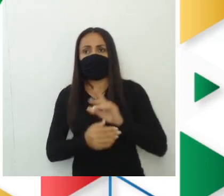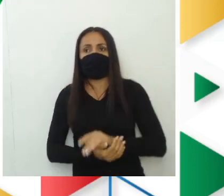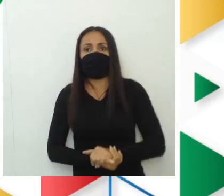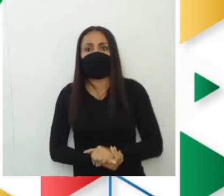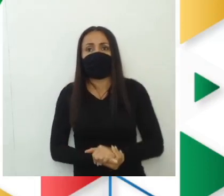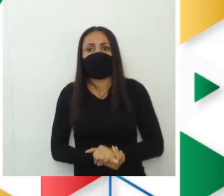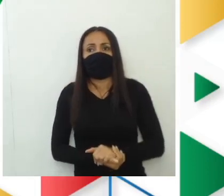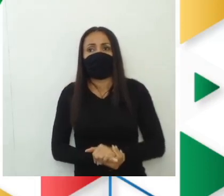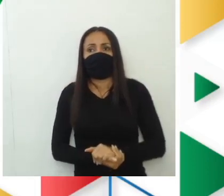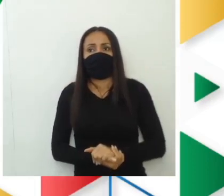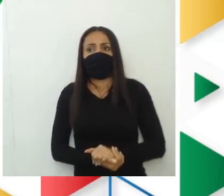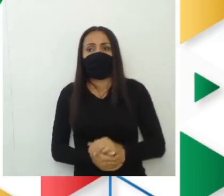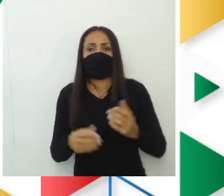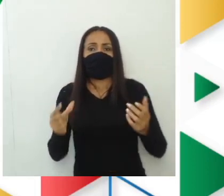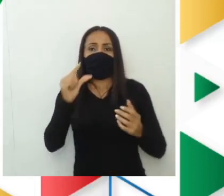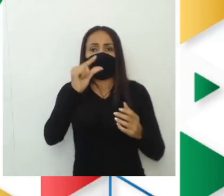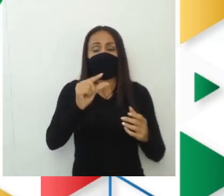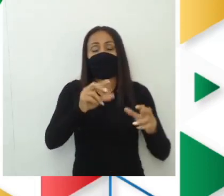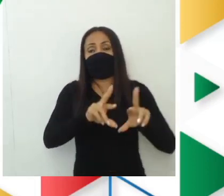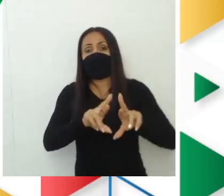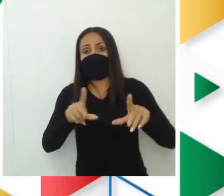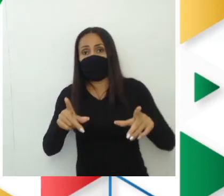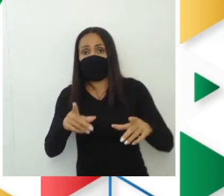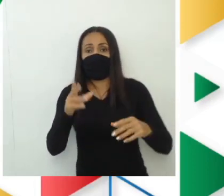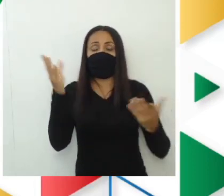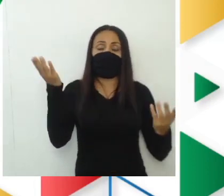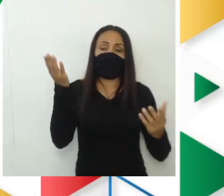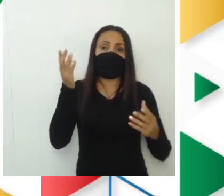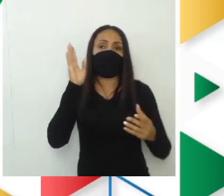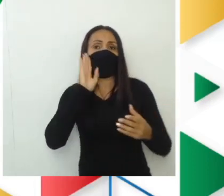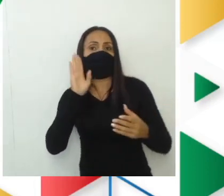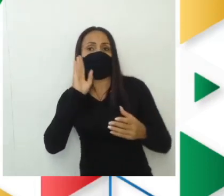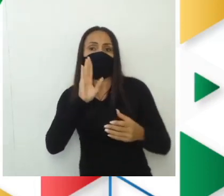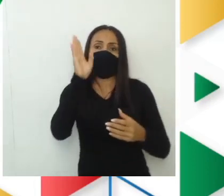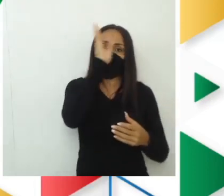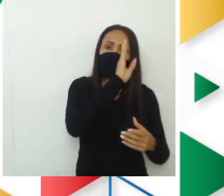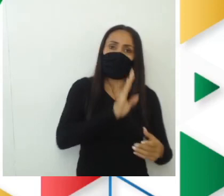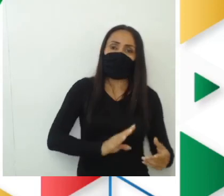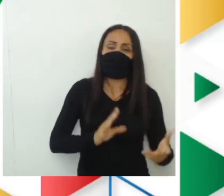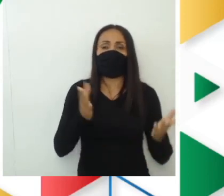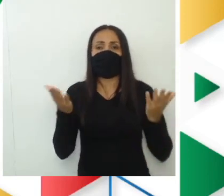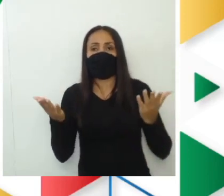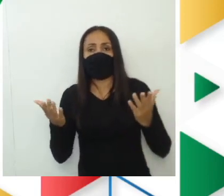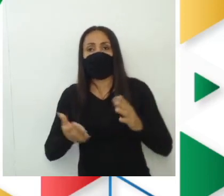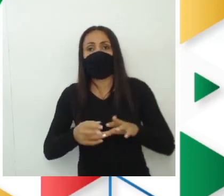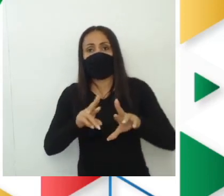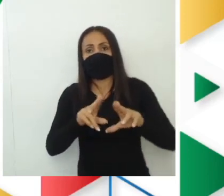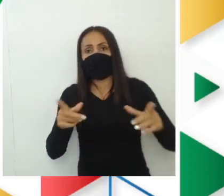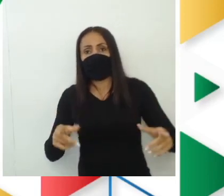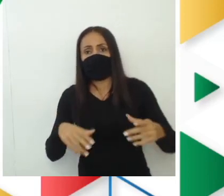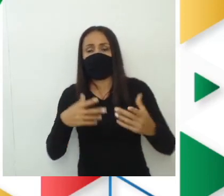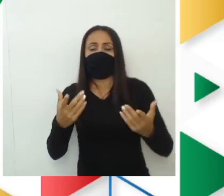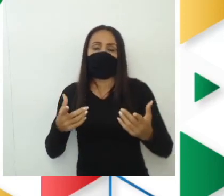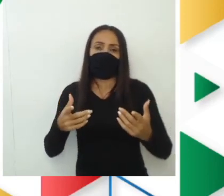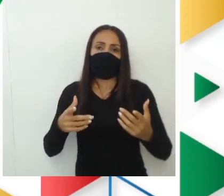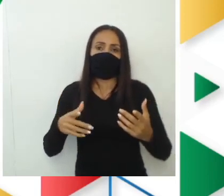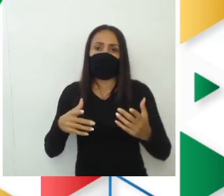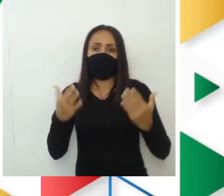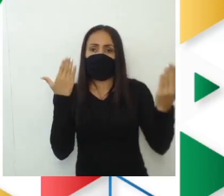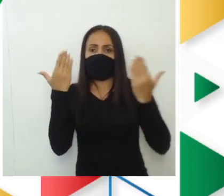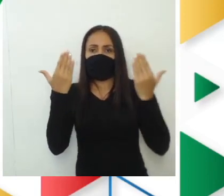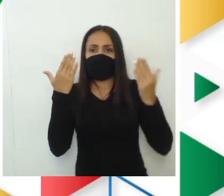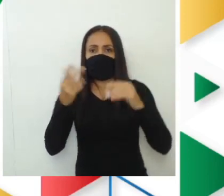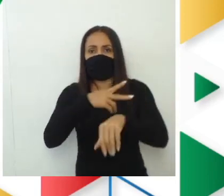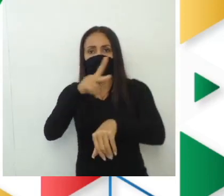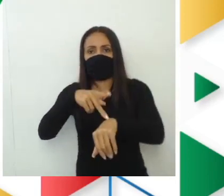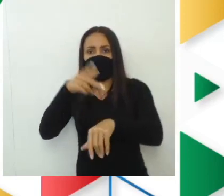uma pequena diferença aí no Brasil e nos Estados Unidos em relação aos demais países. Outros países também usam essa noção de bilhão que